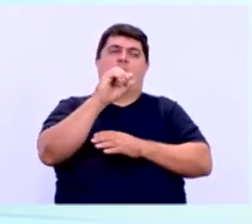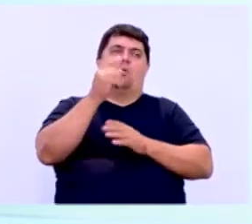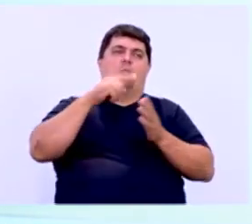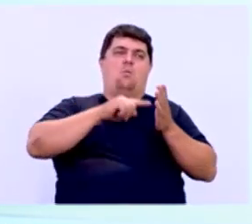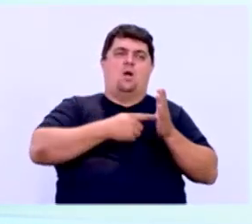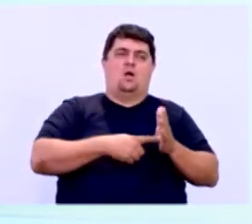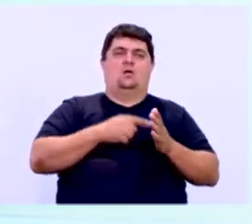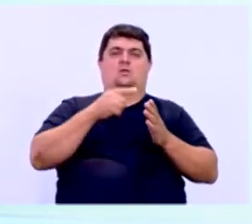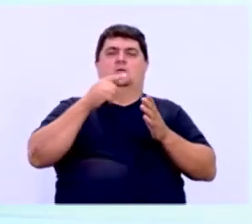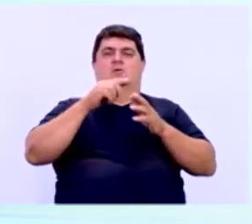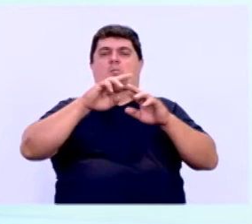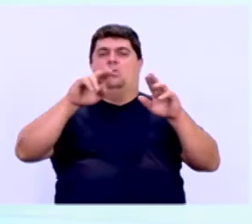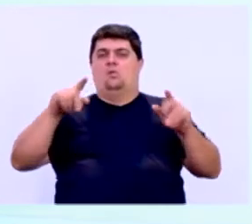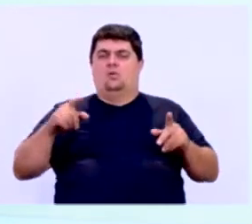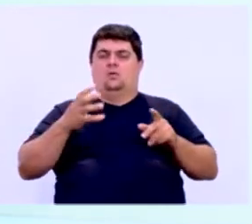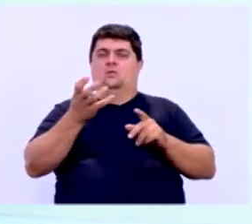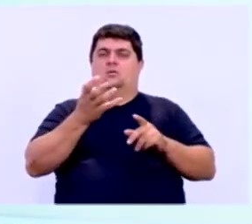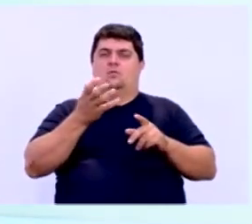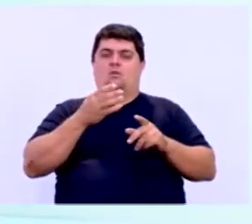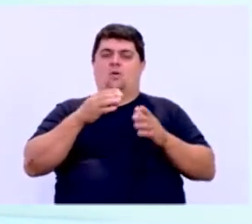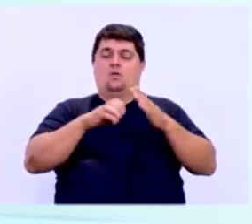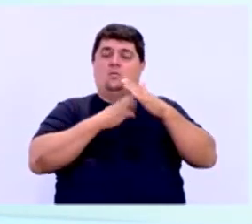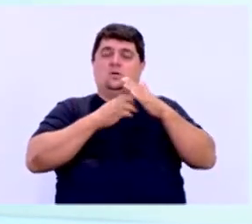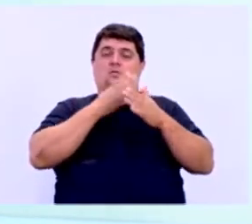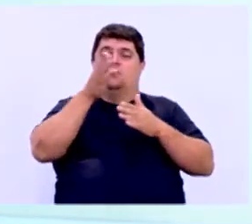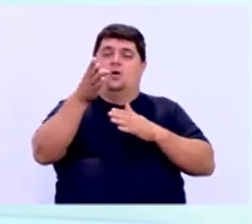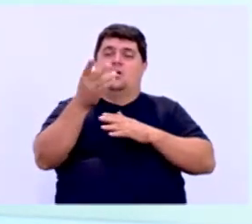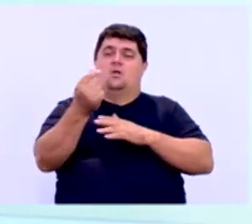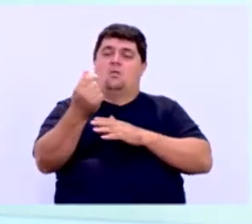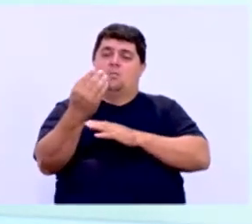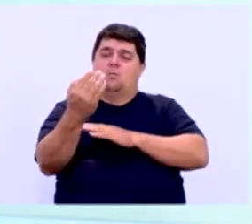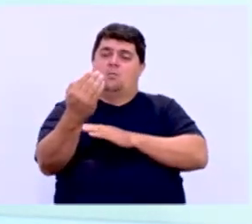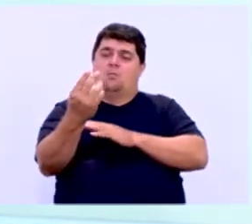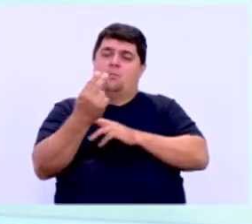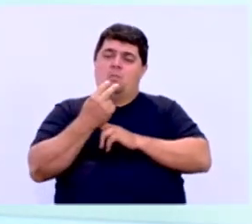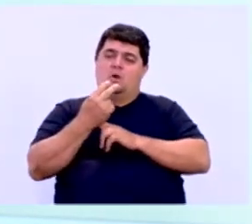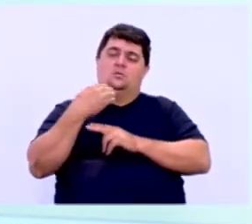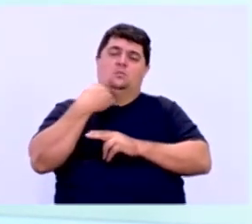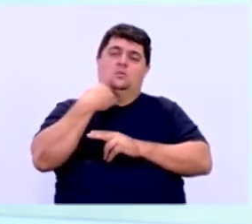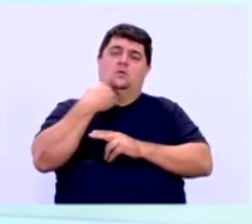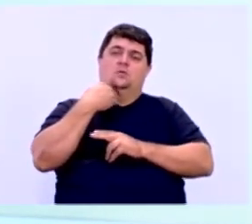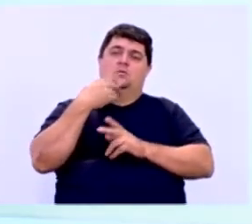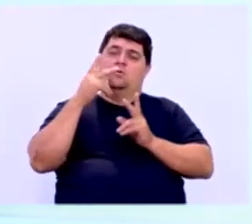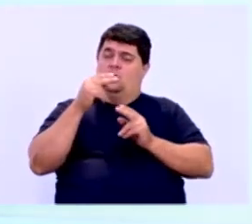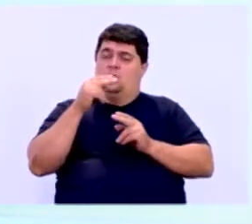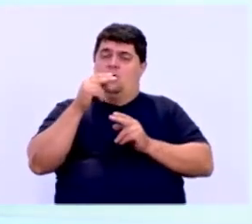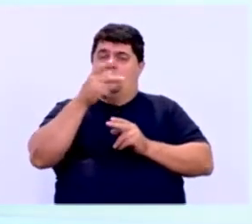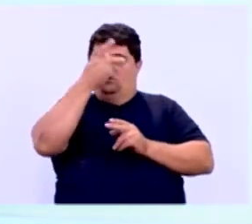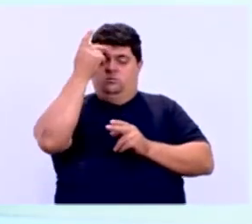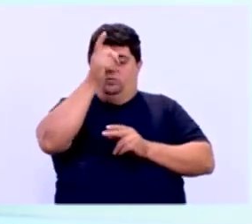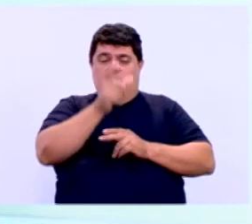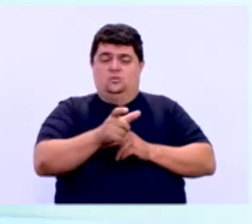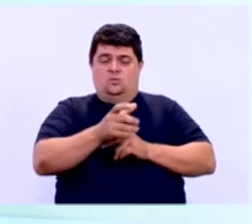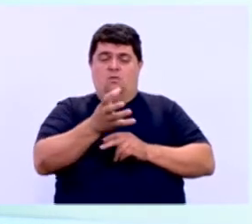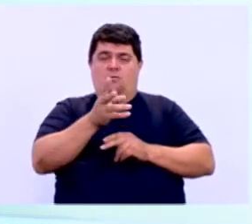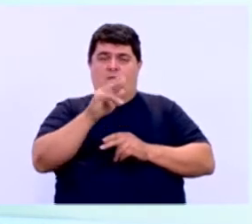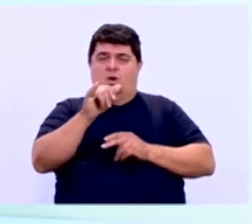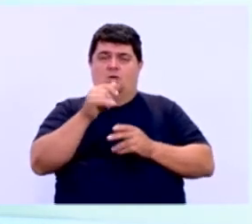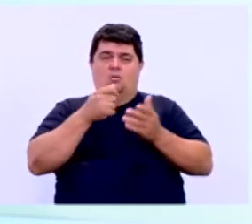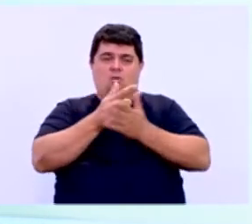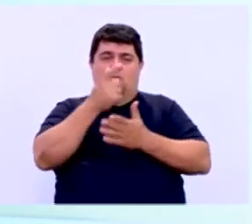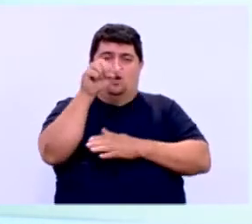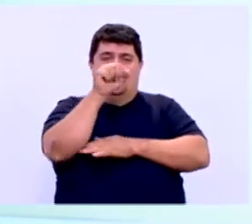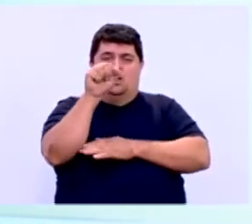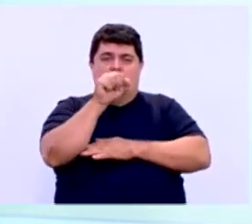máquinas, equipamentos, a empresa vai até um banco e busca um financiamento. Como você, caro aluno, quando vai comprar o seu carro, quando